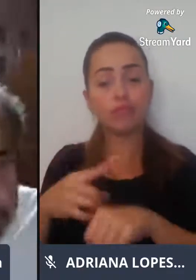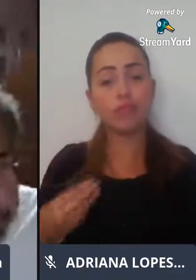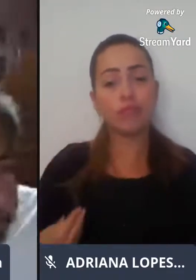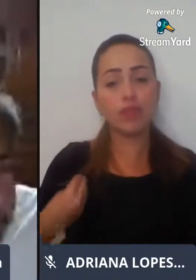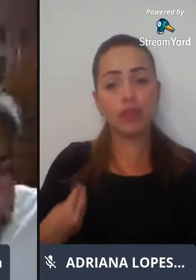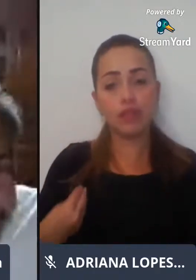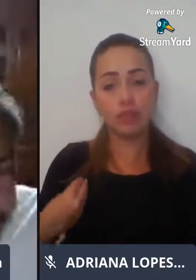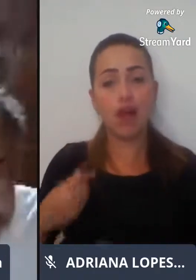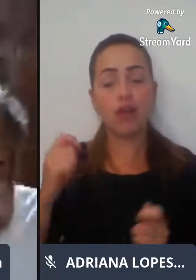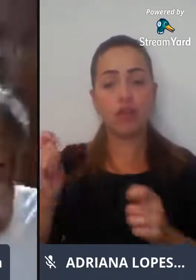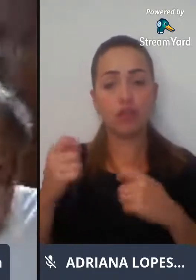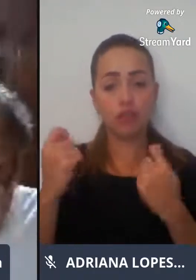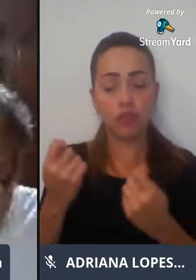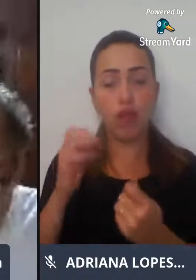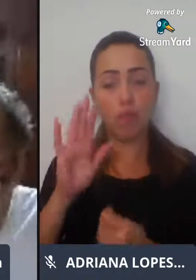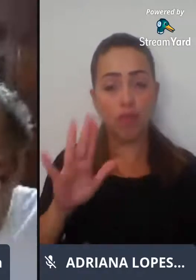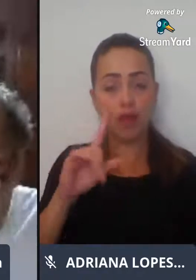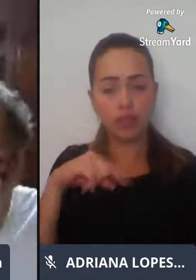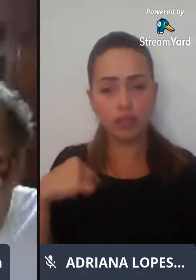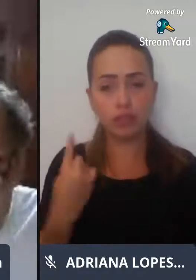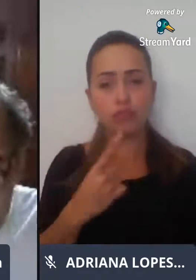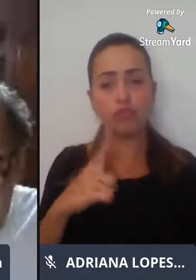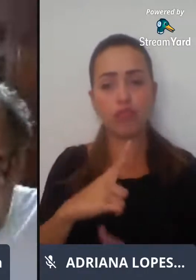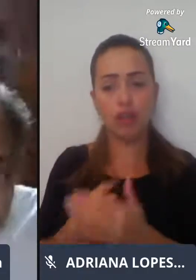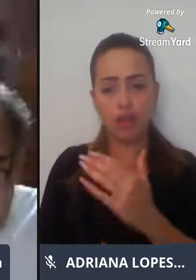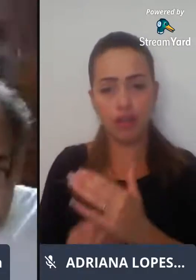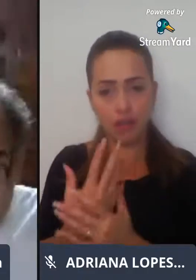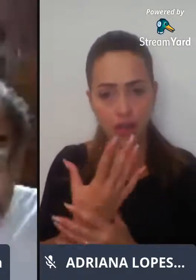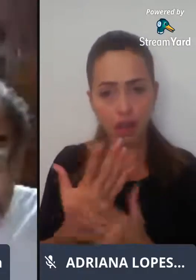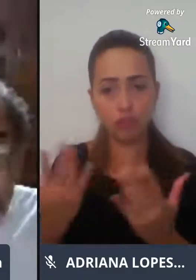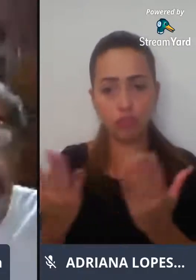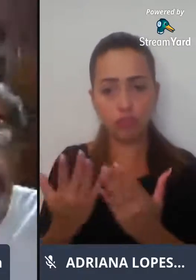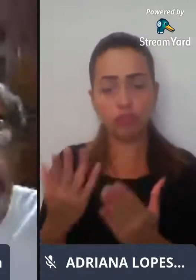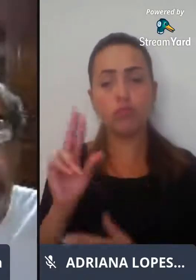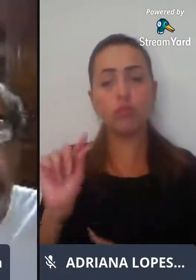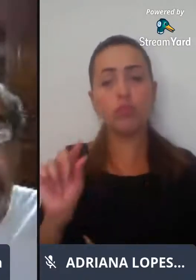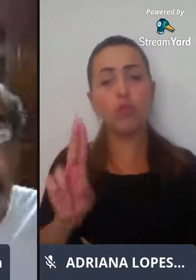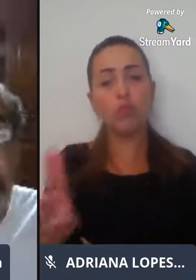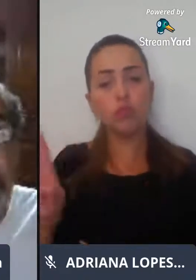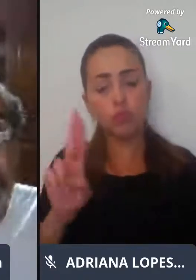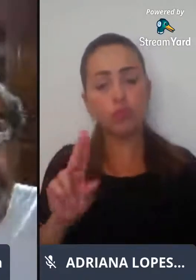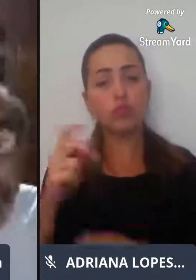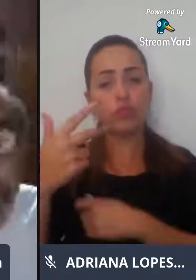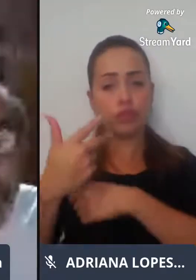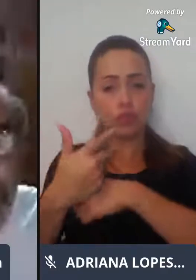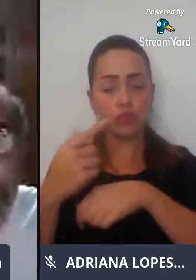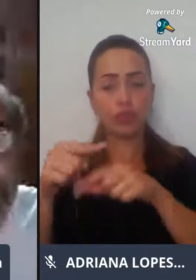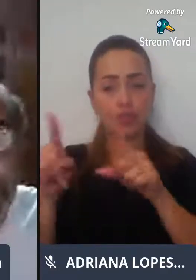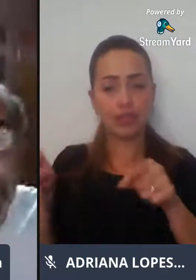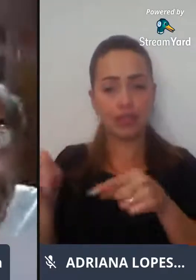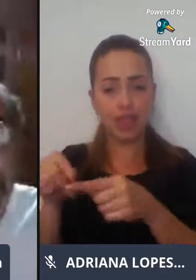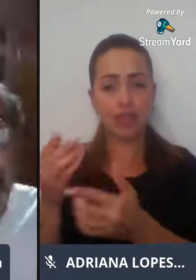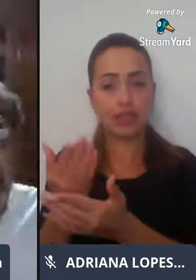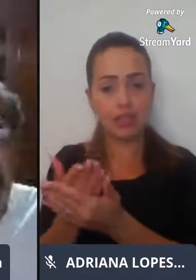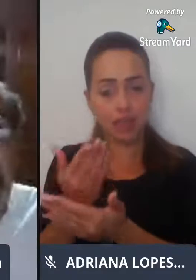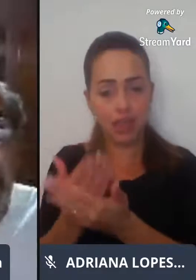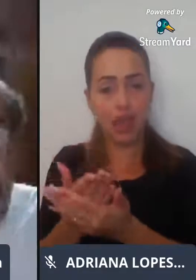festival. Mas a gente está criando cultura com esse festival para o uso de vídeos em sala de aula, para